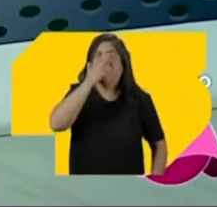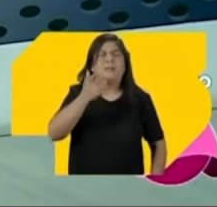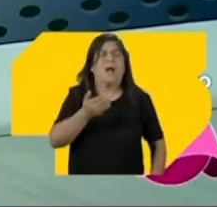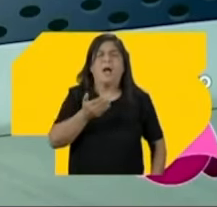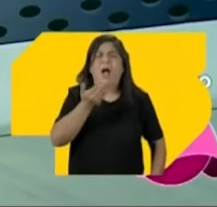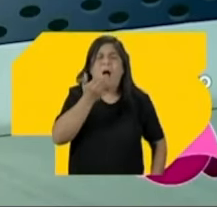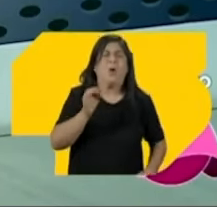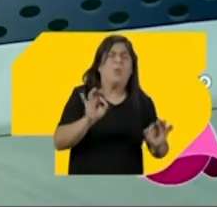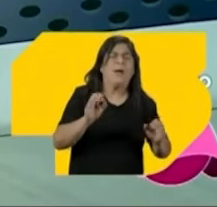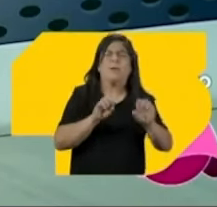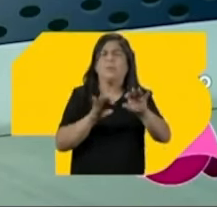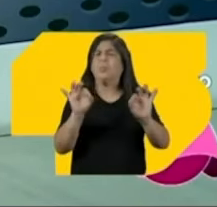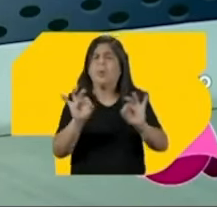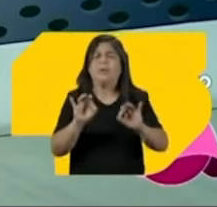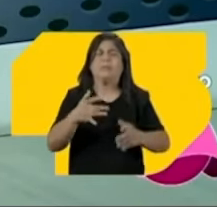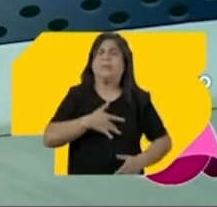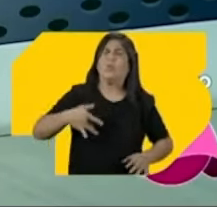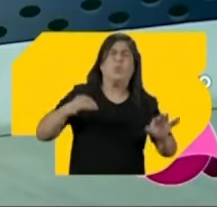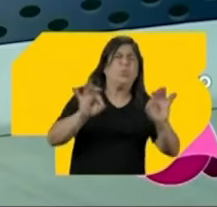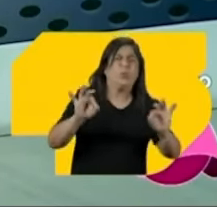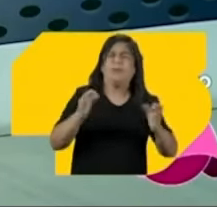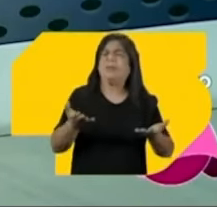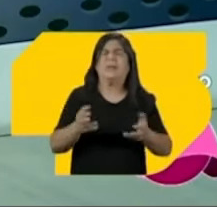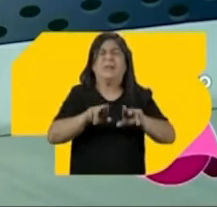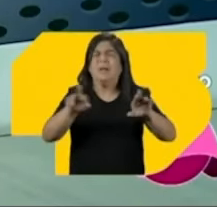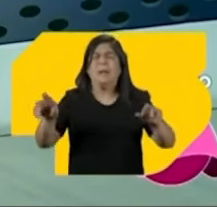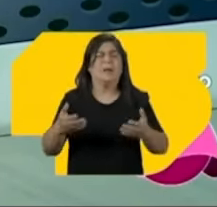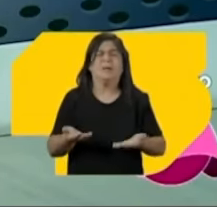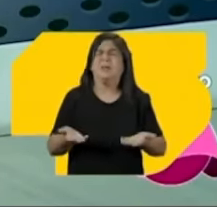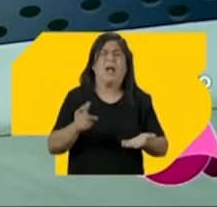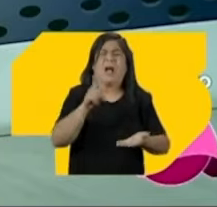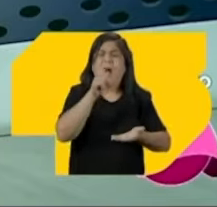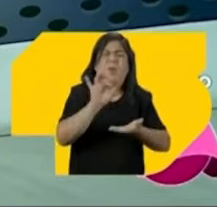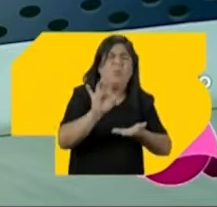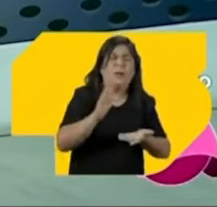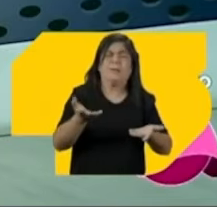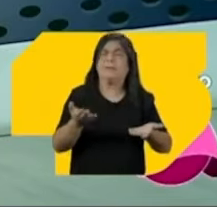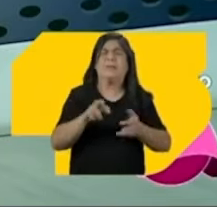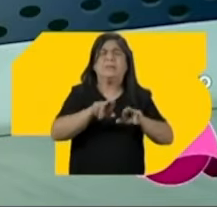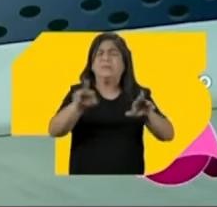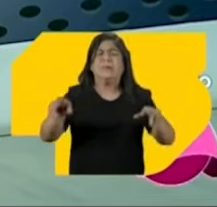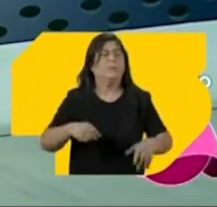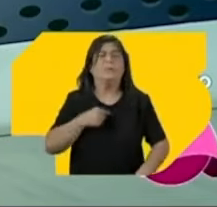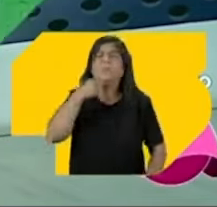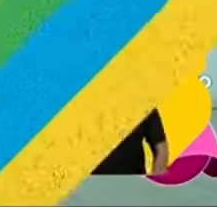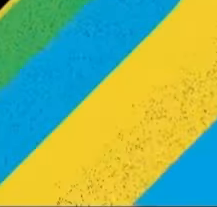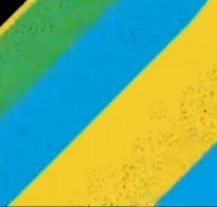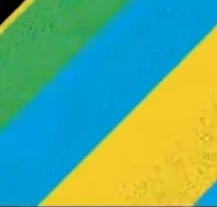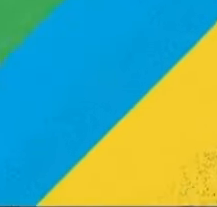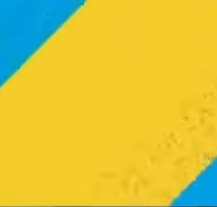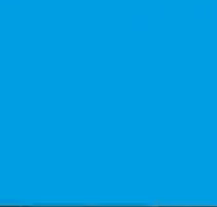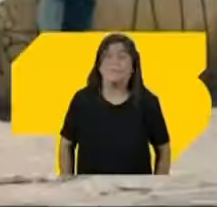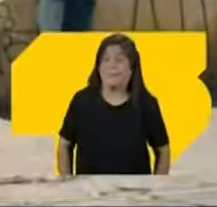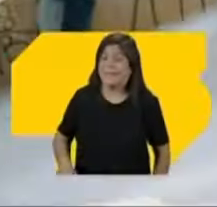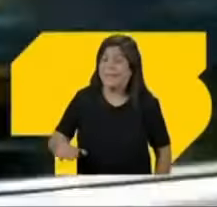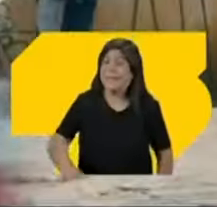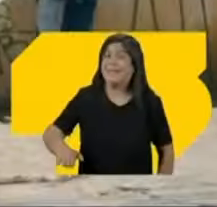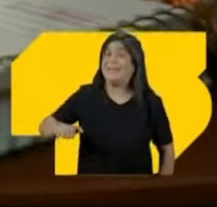brincadeira do povo não ter nada, não ter uma educação boa, não ter uma saúde boa, não ter segurança pública, não ter água, não ter acesso à água. Agora é